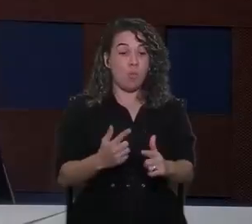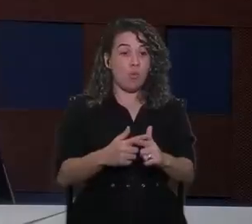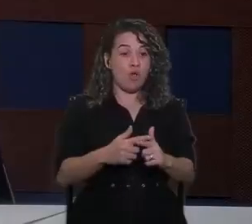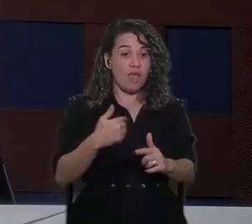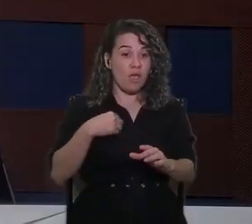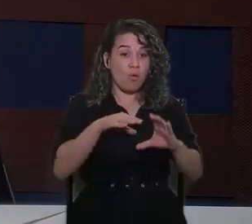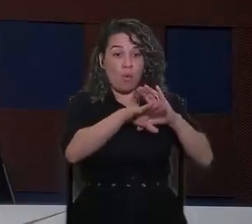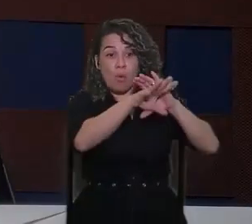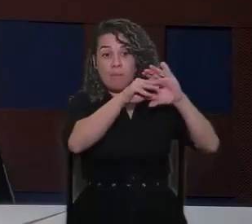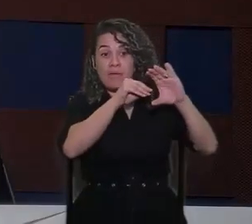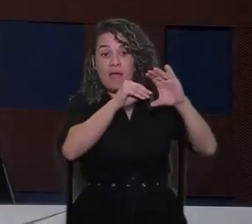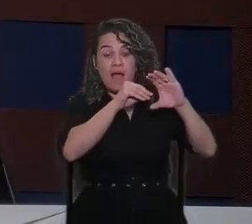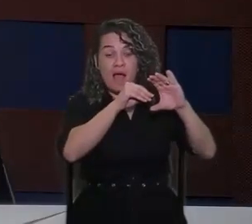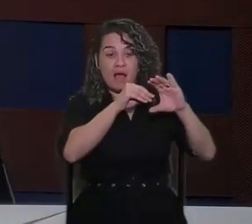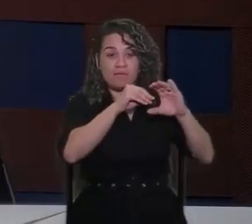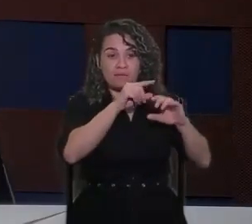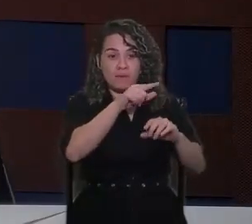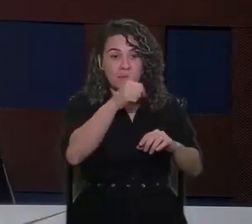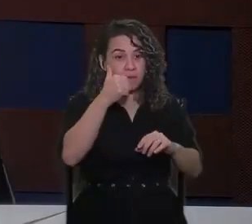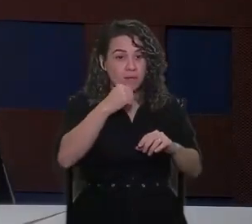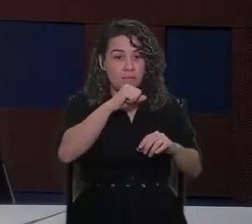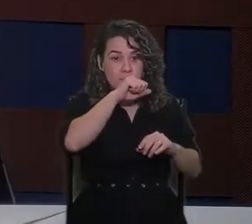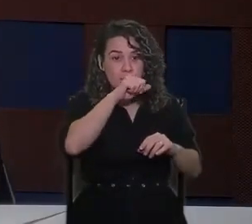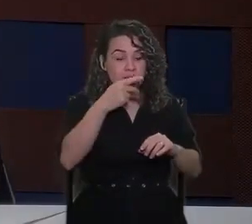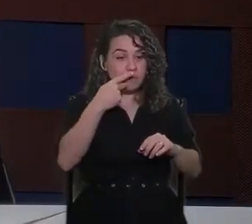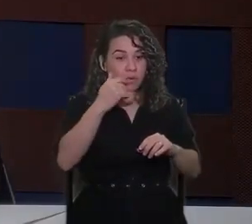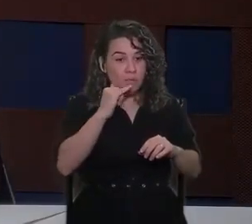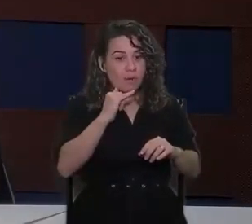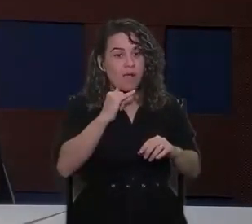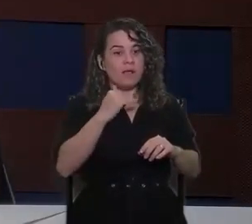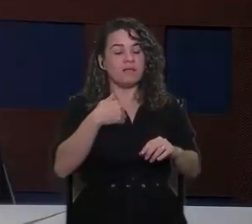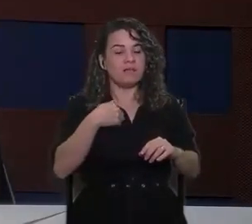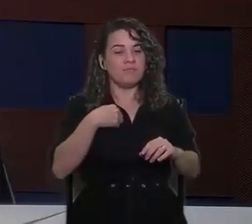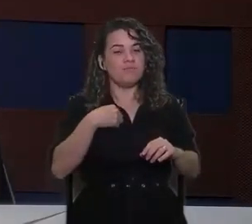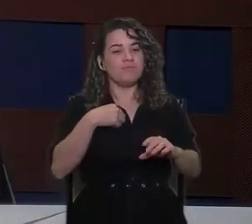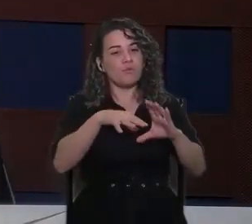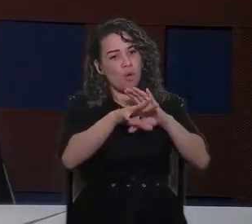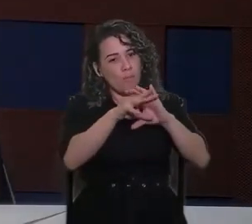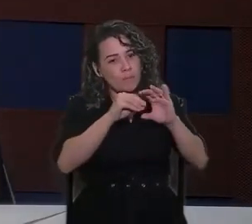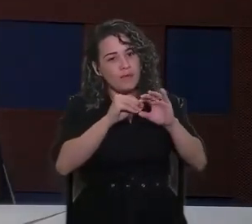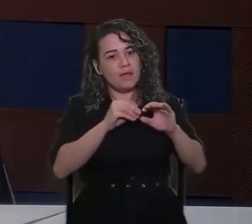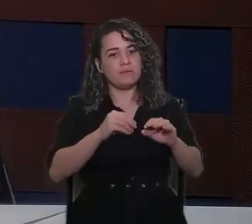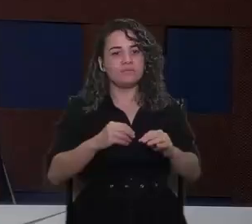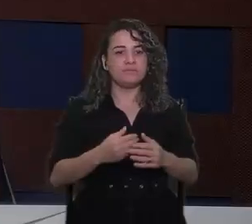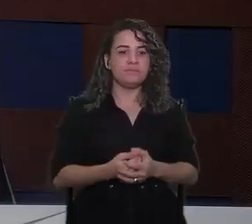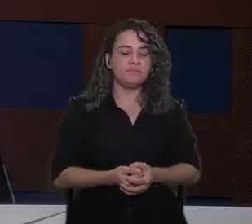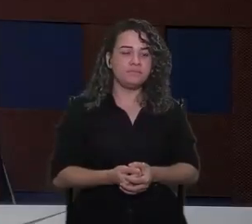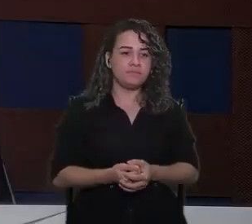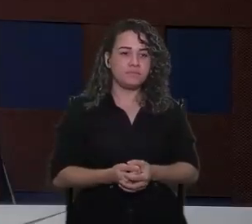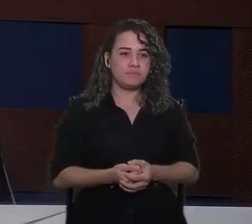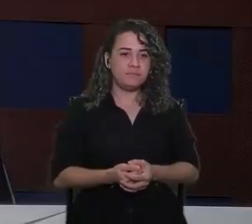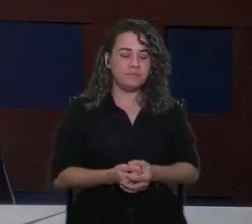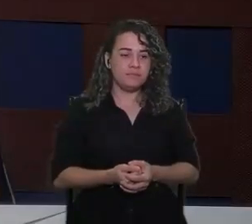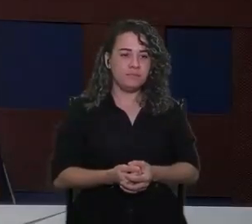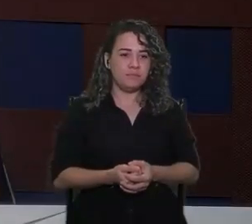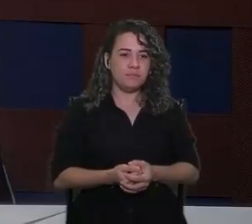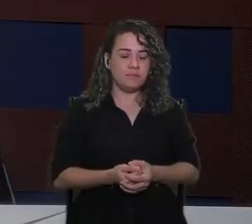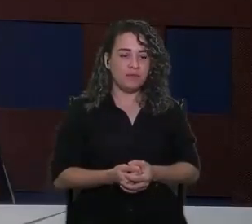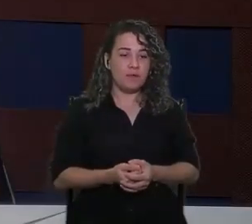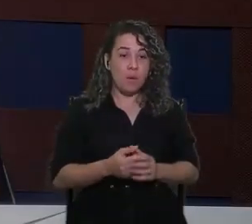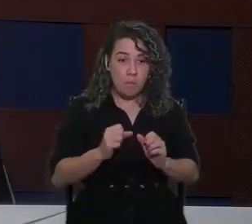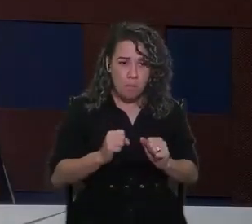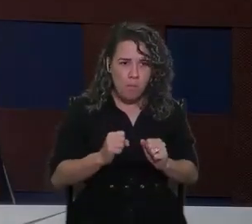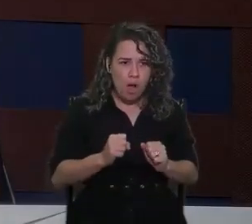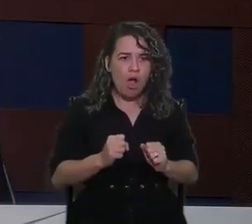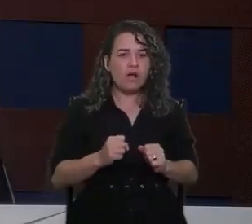estavam fazendo uma coisa que dava prazer para eles. Então eu fui em busca desse prazer. Então a paixão pela leitura pode ser